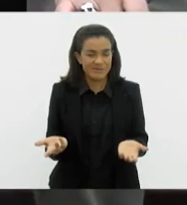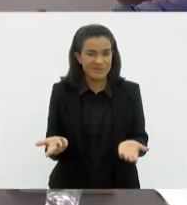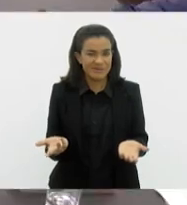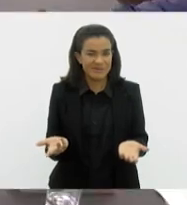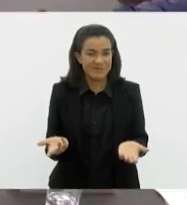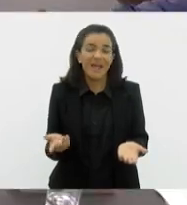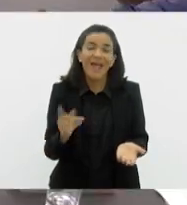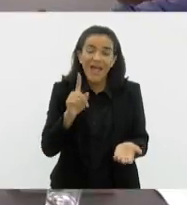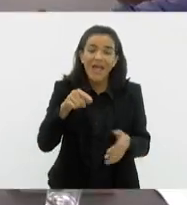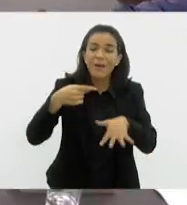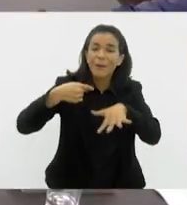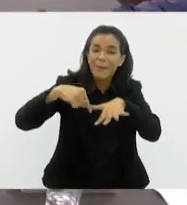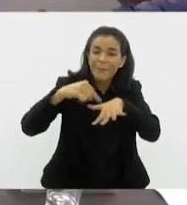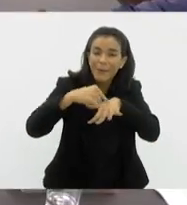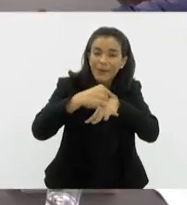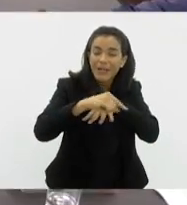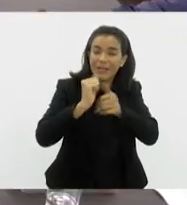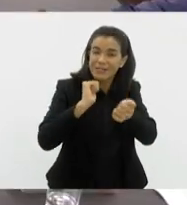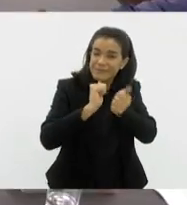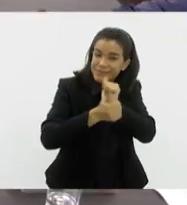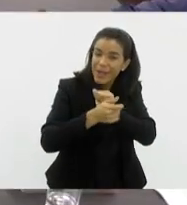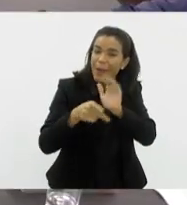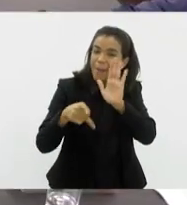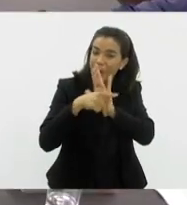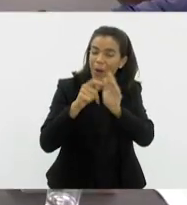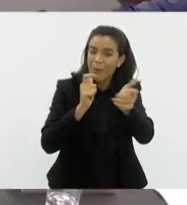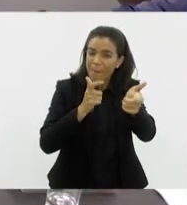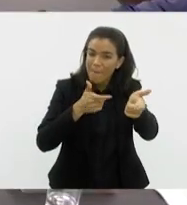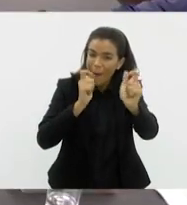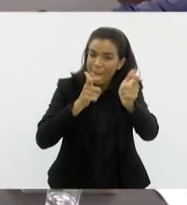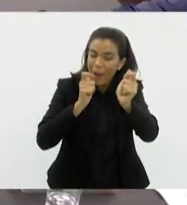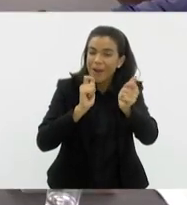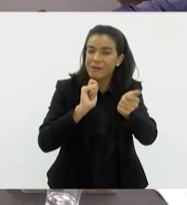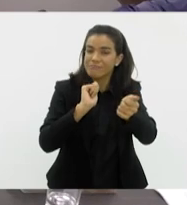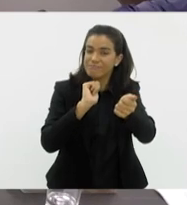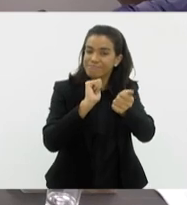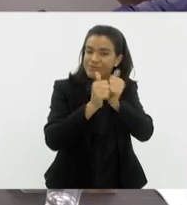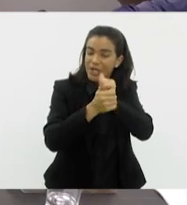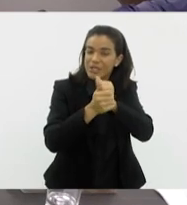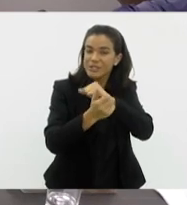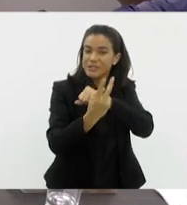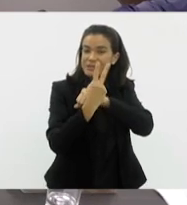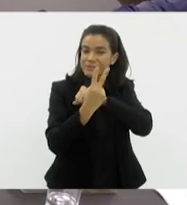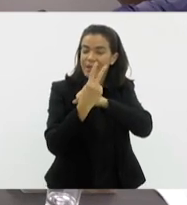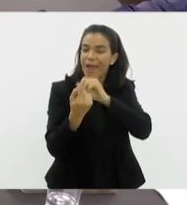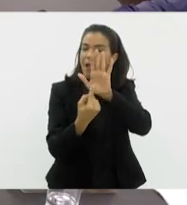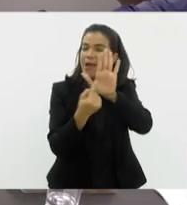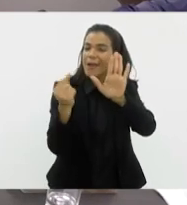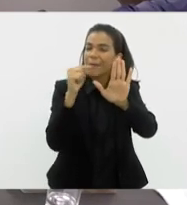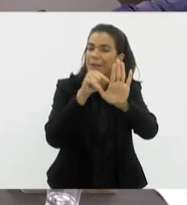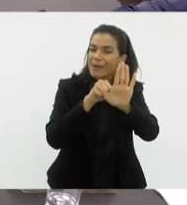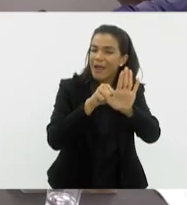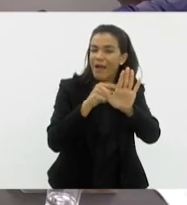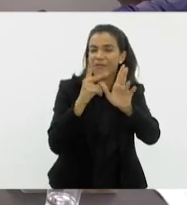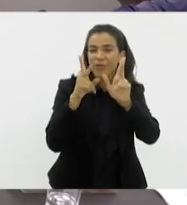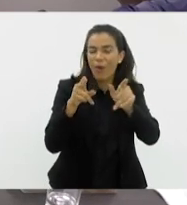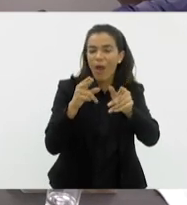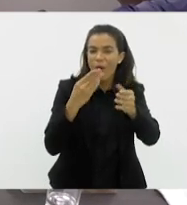É que a modalidade esportiva é tiro desportivo de defesa, por conta. É igual, fazendo um paralelo, uma metáfora às artes